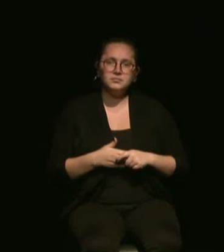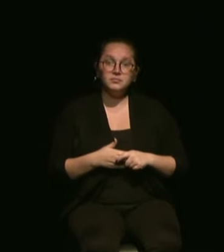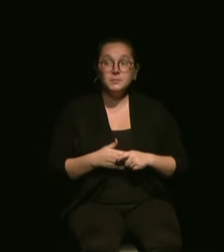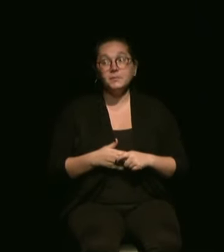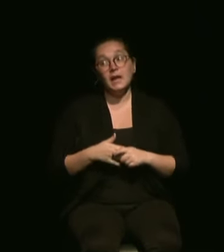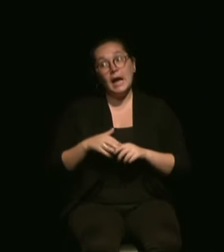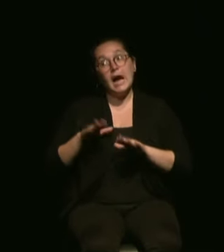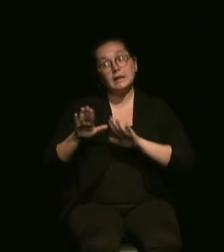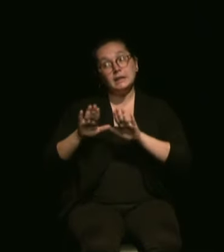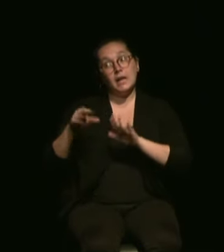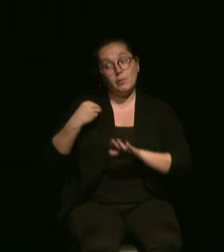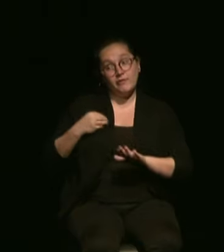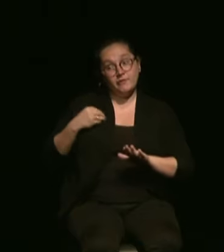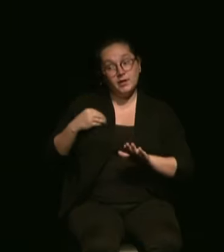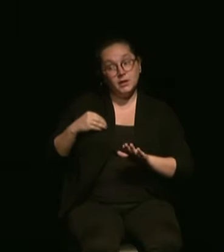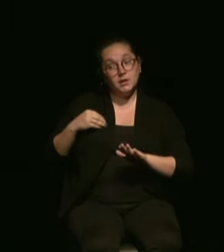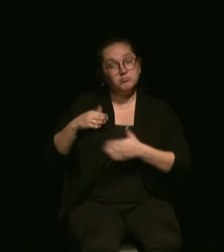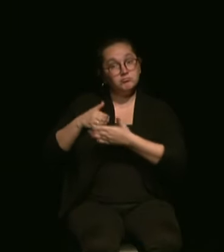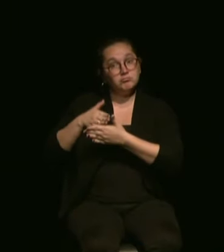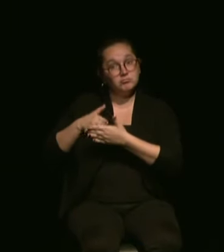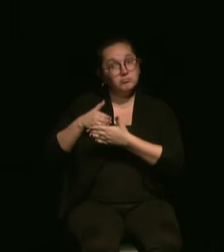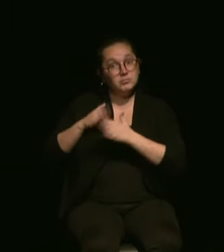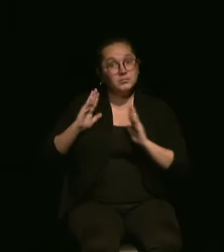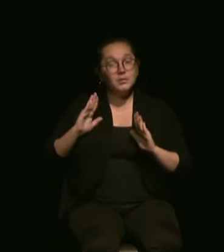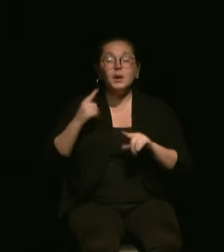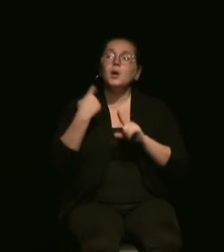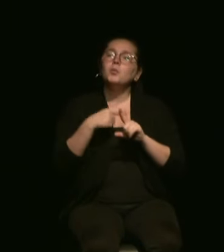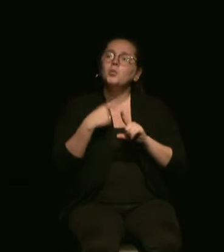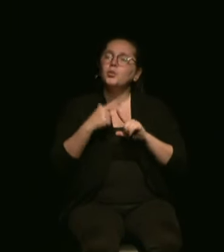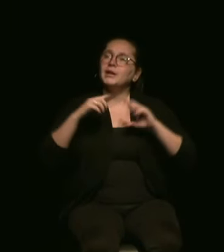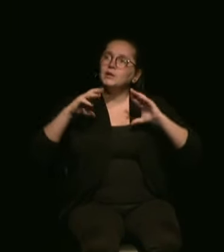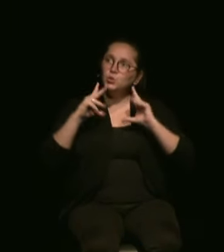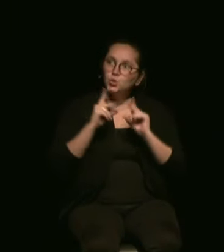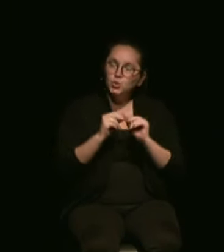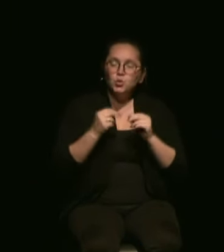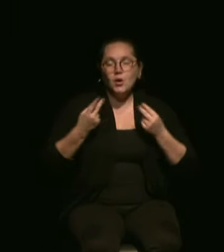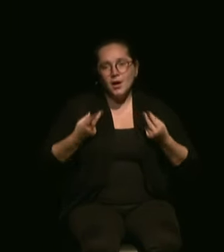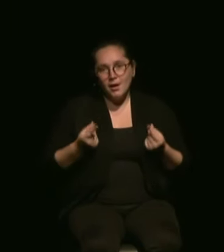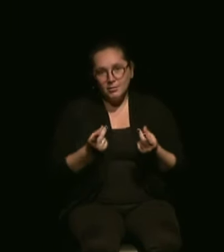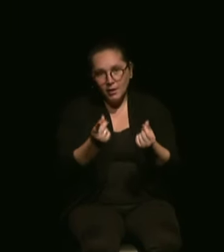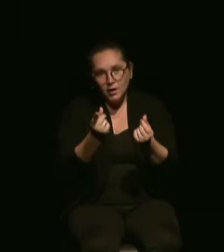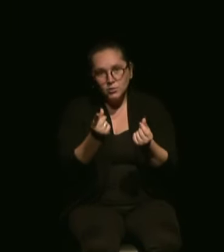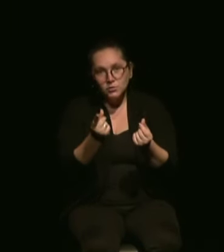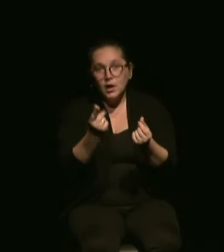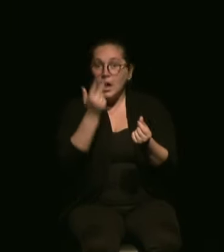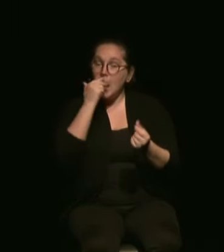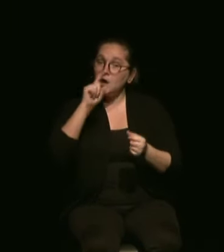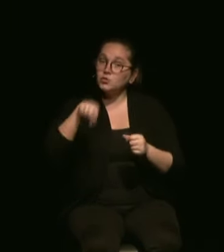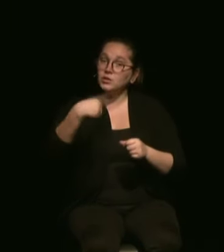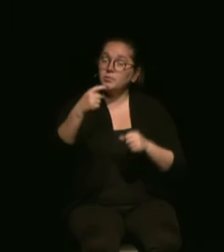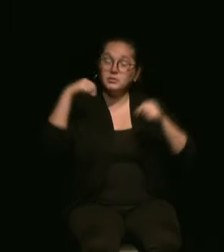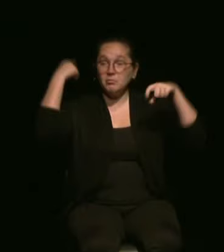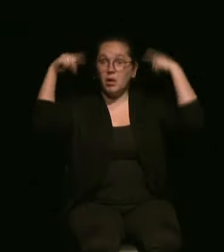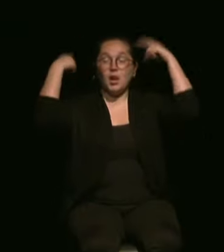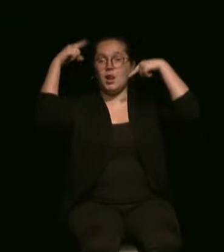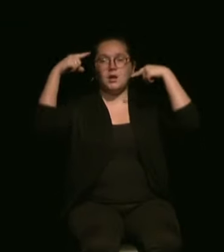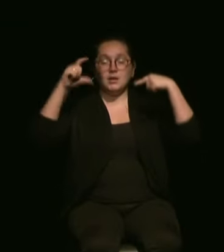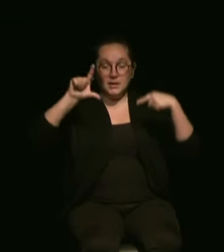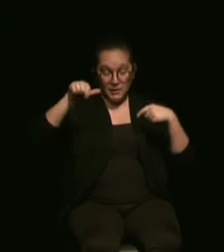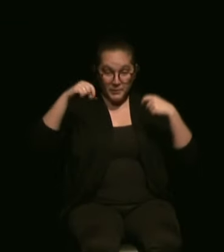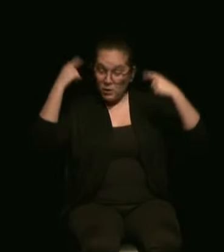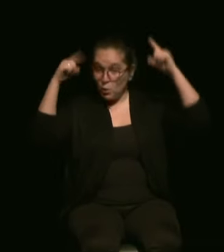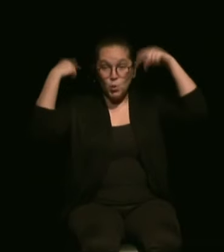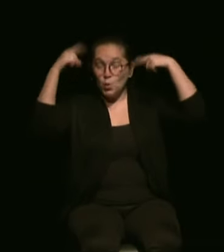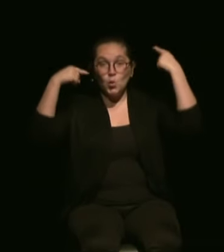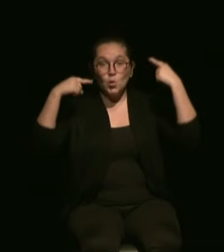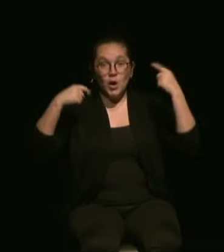Até uma certa parte da vida. Porque tudo que for eterno provoca insanidade. Mas depois da insanidade, como dizem,